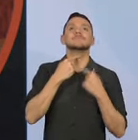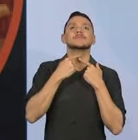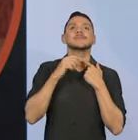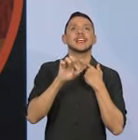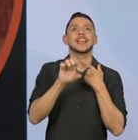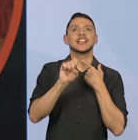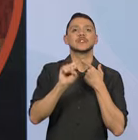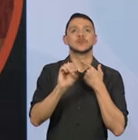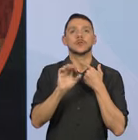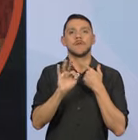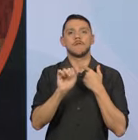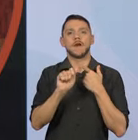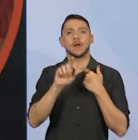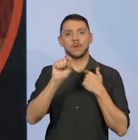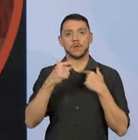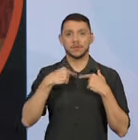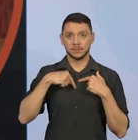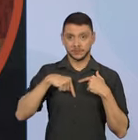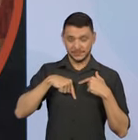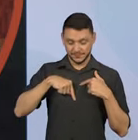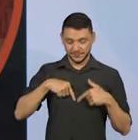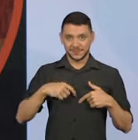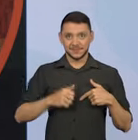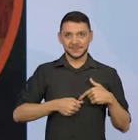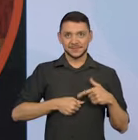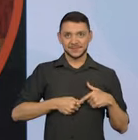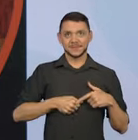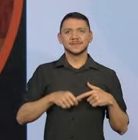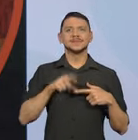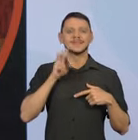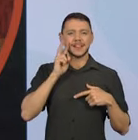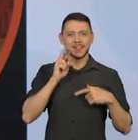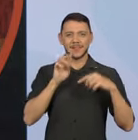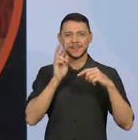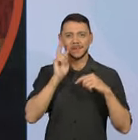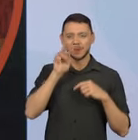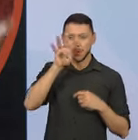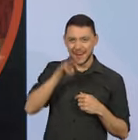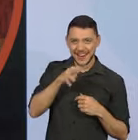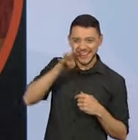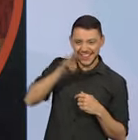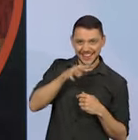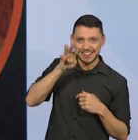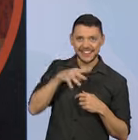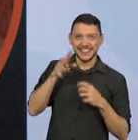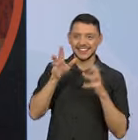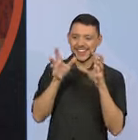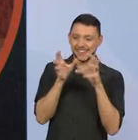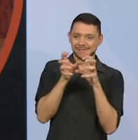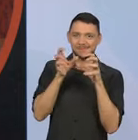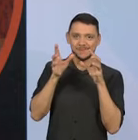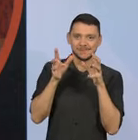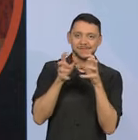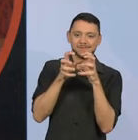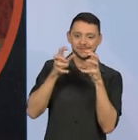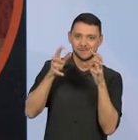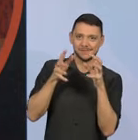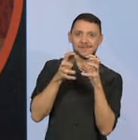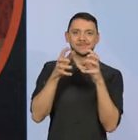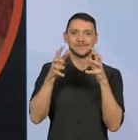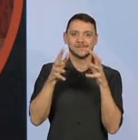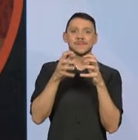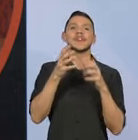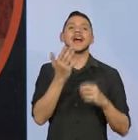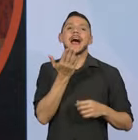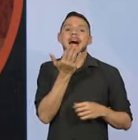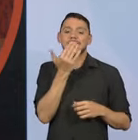estômago. O que é o movimento peristáltico? Essa musculatura lisa aqui, ó, que a gente não tem controle. Vai empurrando o alimento vai ficar aqui